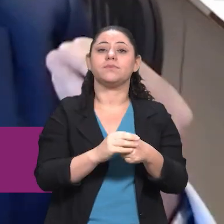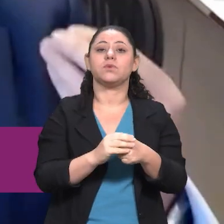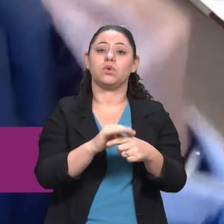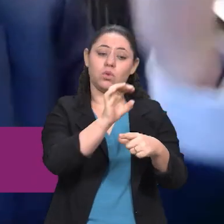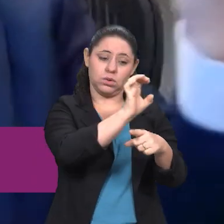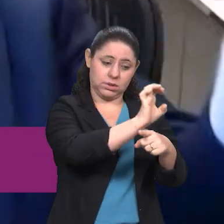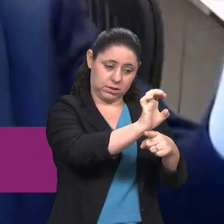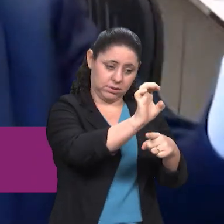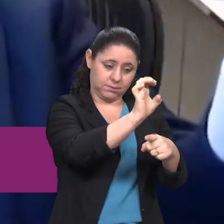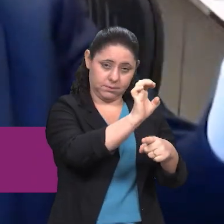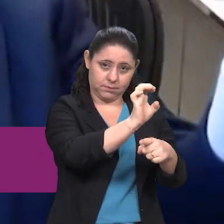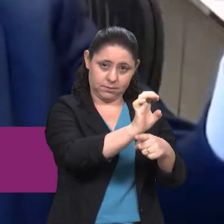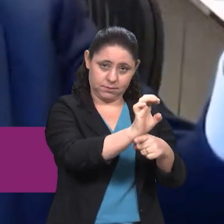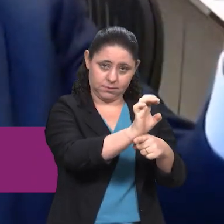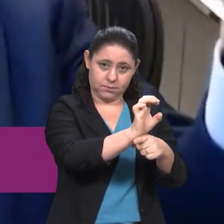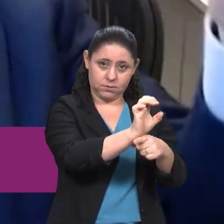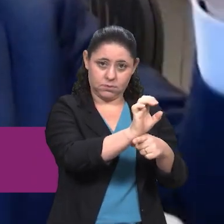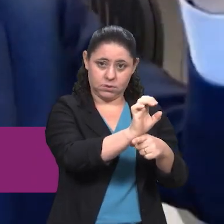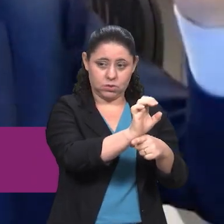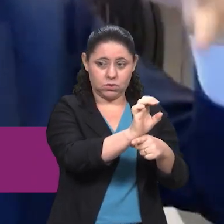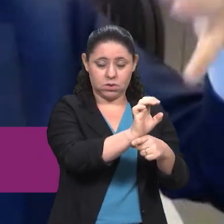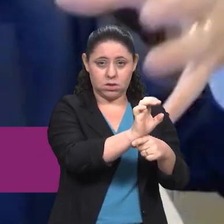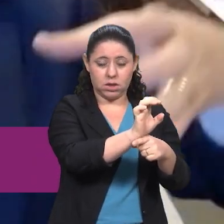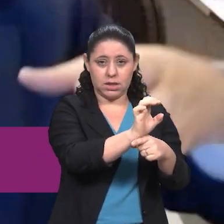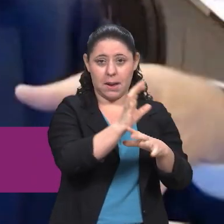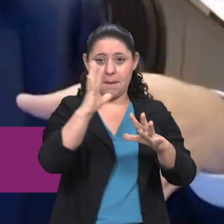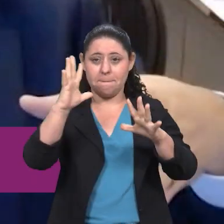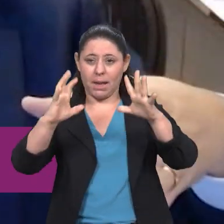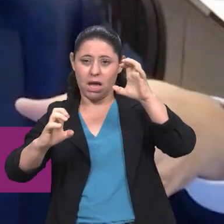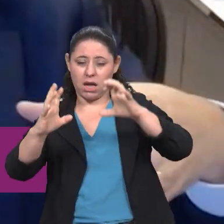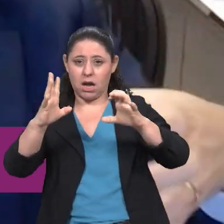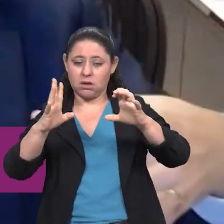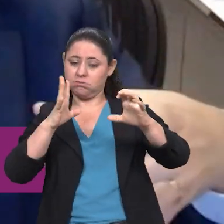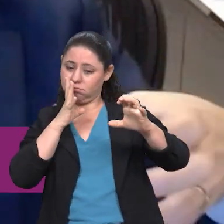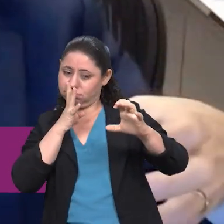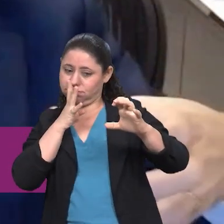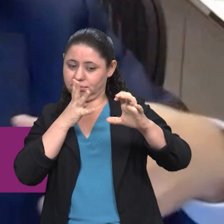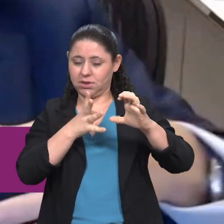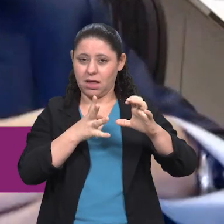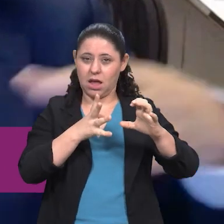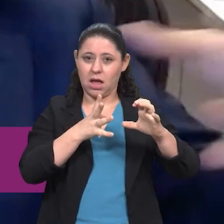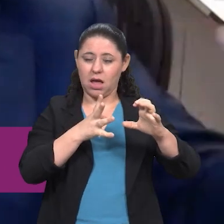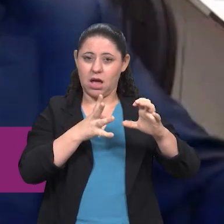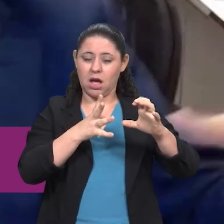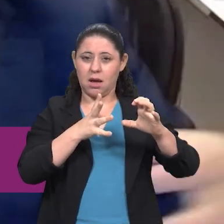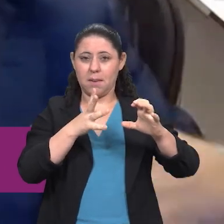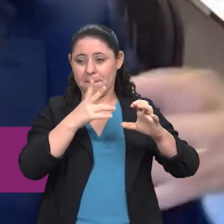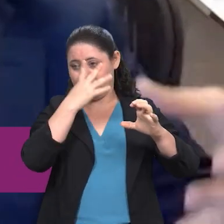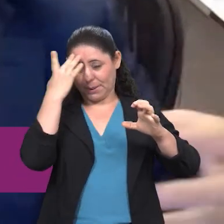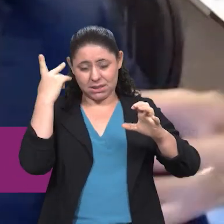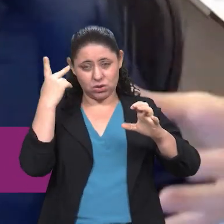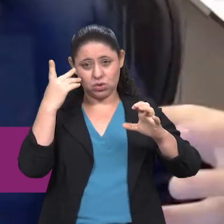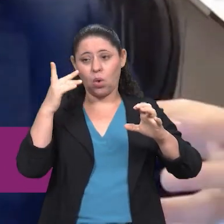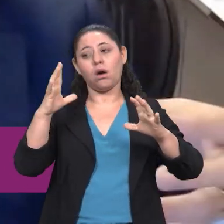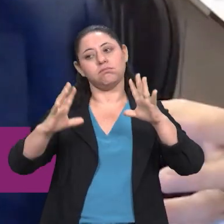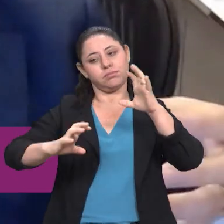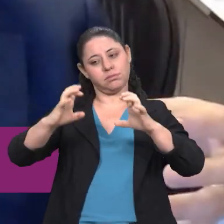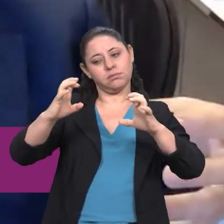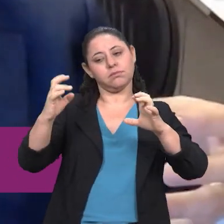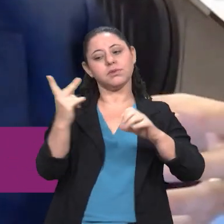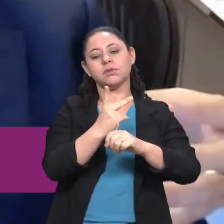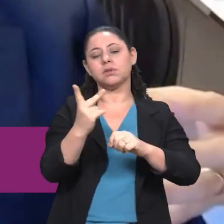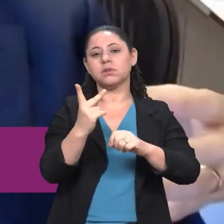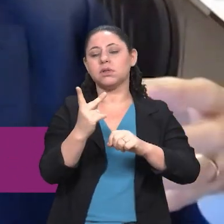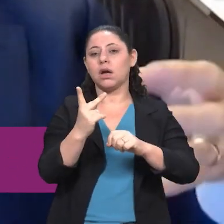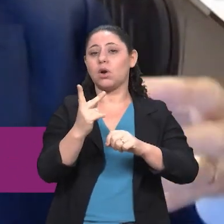do que o quê? Do que o Estado entrando no meio de uma briga entre duas pessoas, físicas ou jurídicas, entre dois interesses